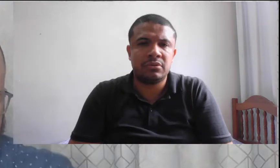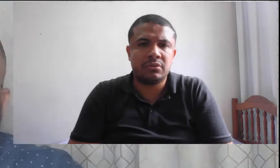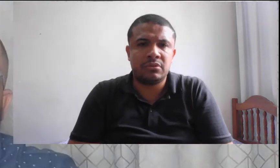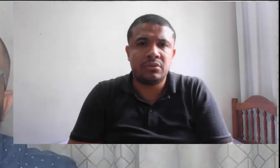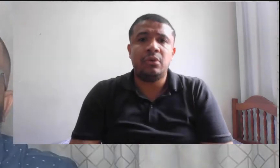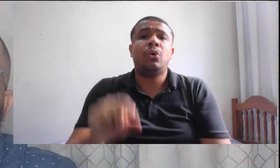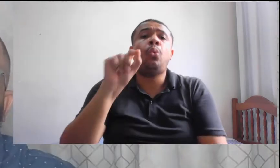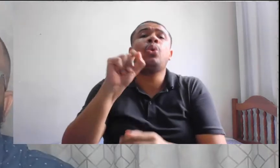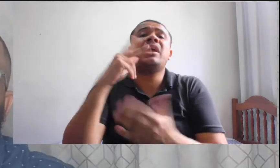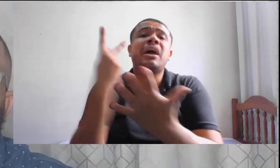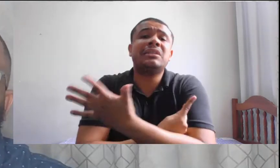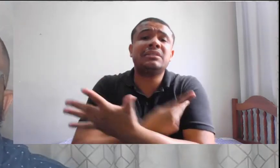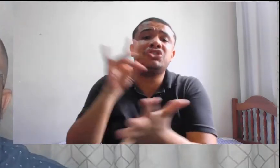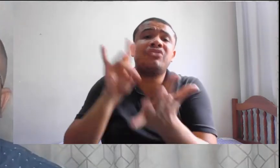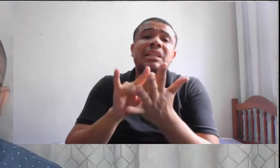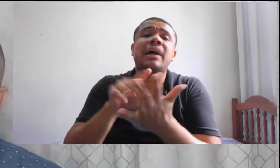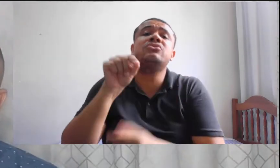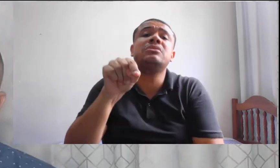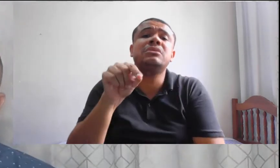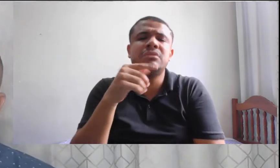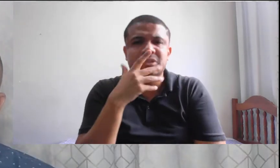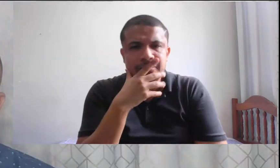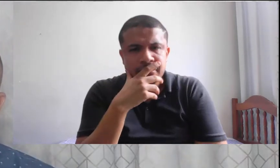O que está realmente acontecendo aqui?